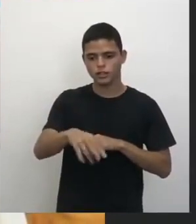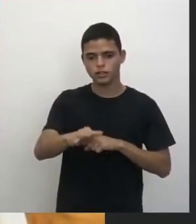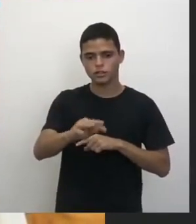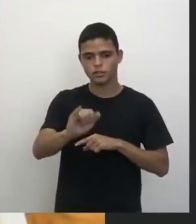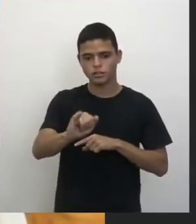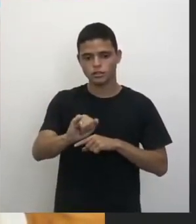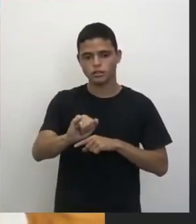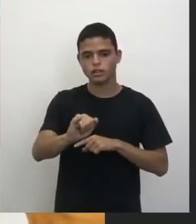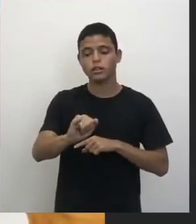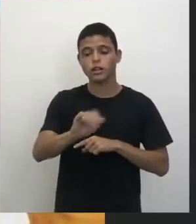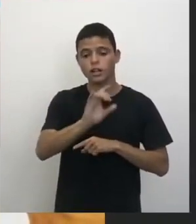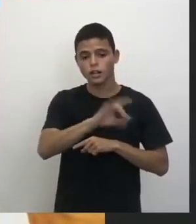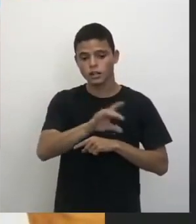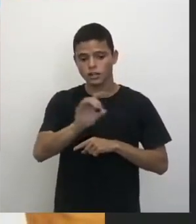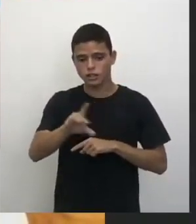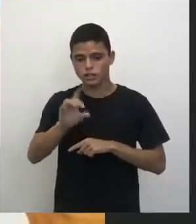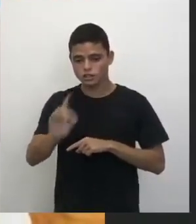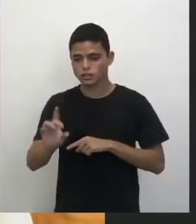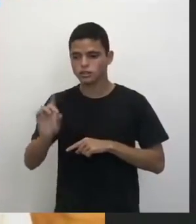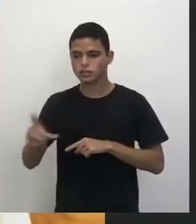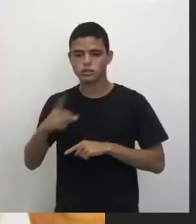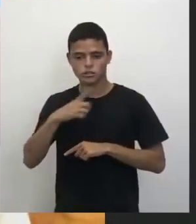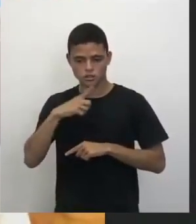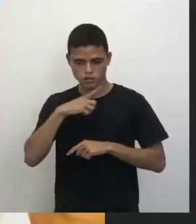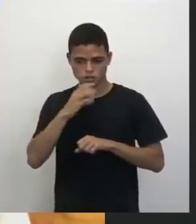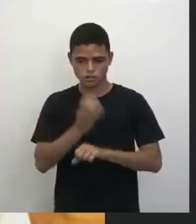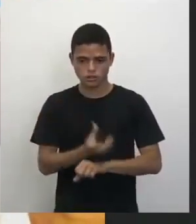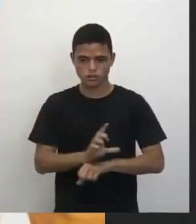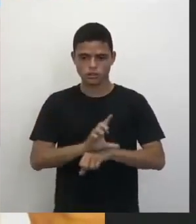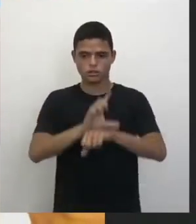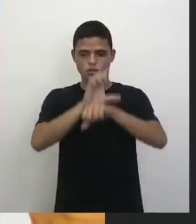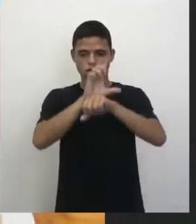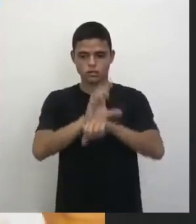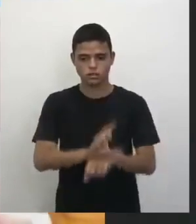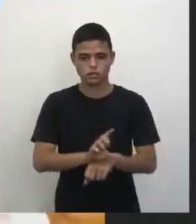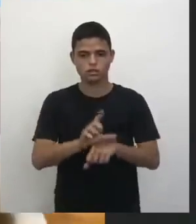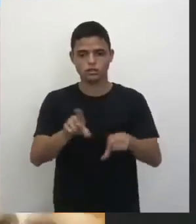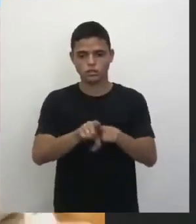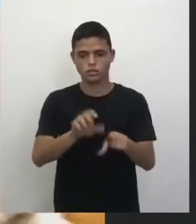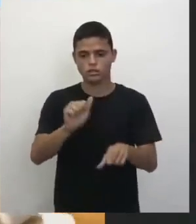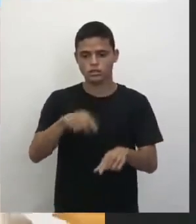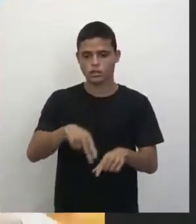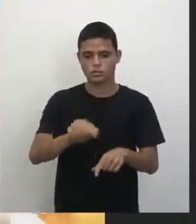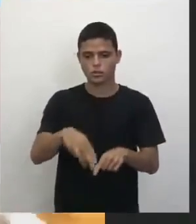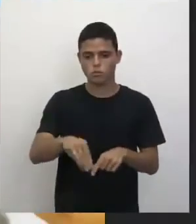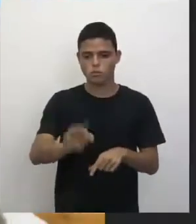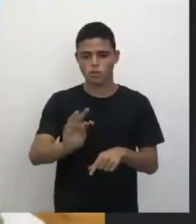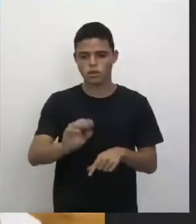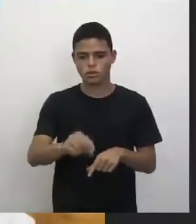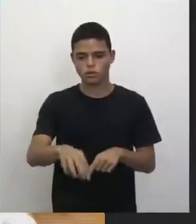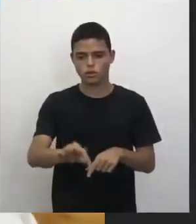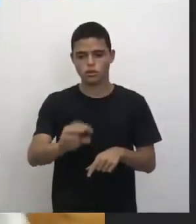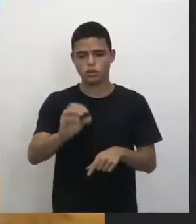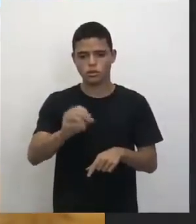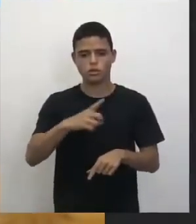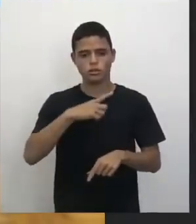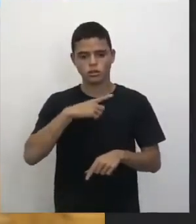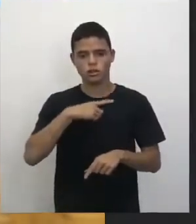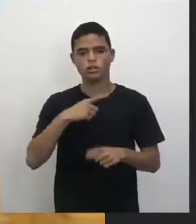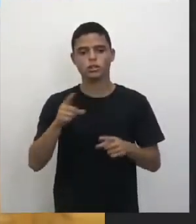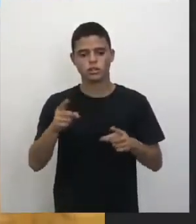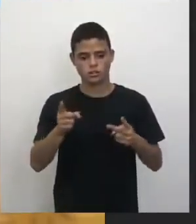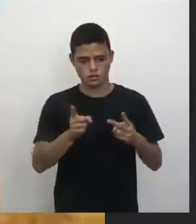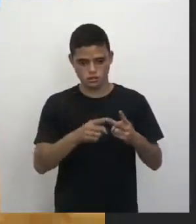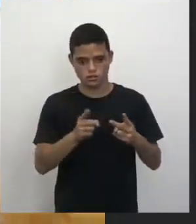né? E o troféu vai mudando todo ano, né? Esse personagem aqui é o Samurai do Shimamoto, né? E eu ainda tenho um segundo HQ Mix, né? Que é